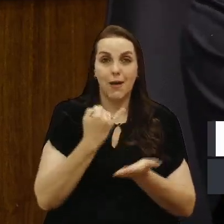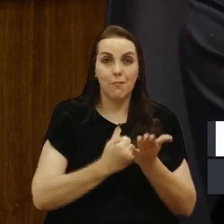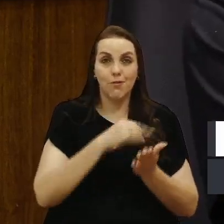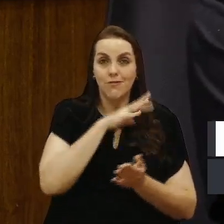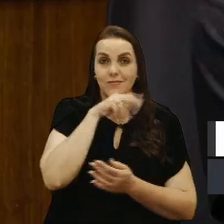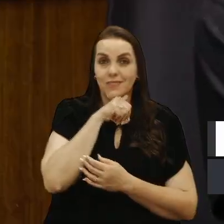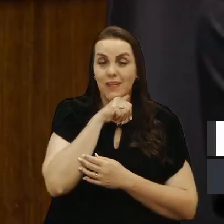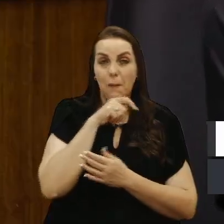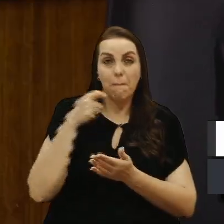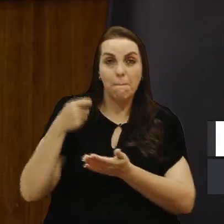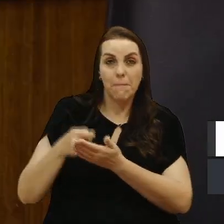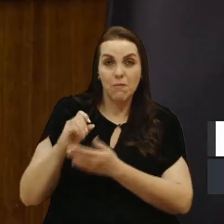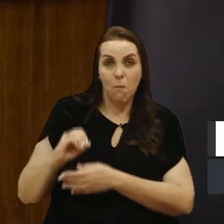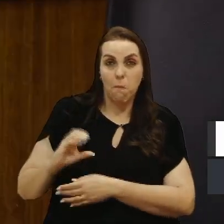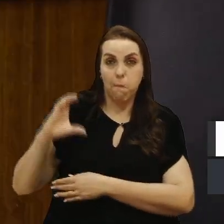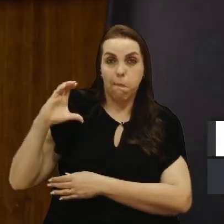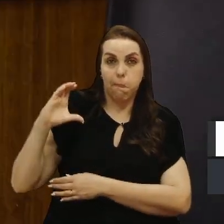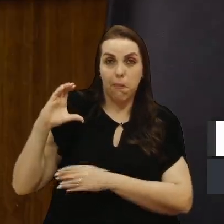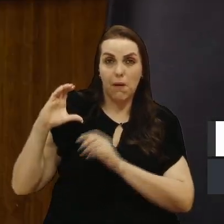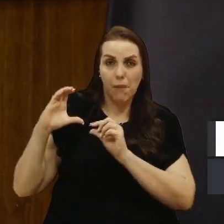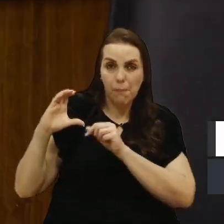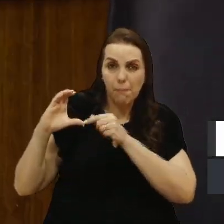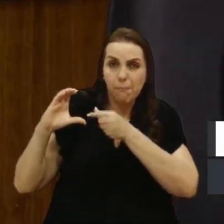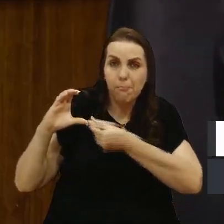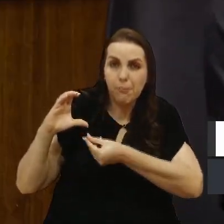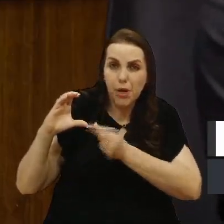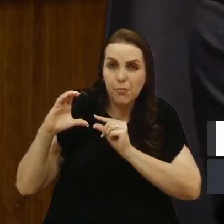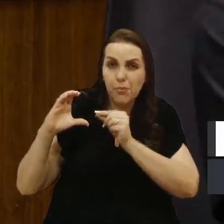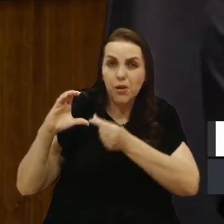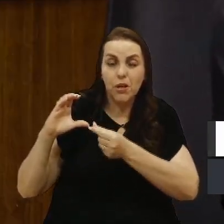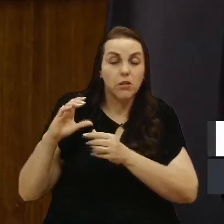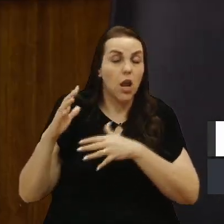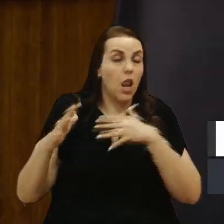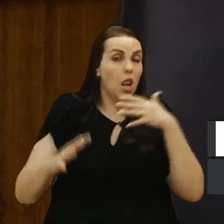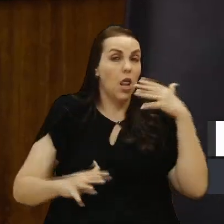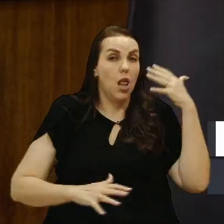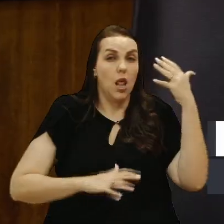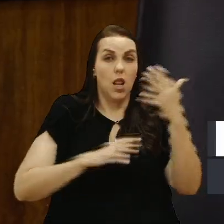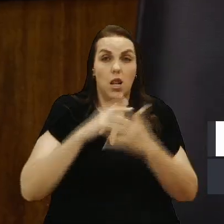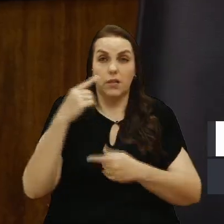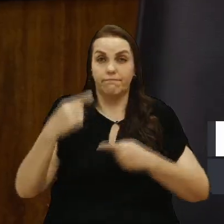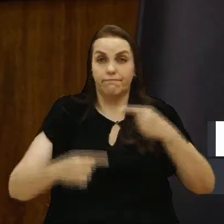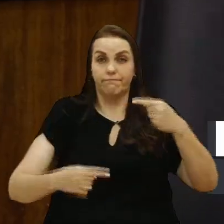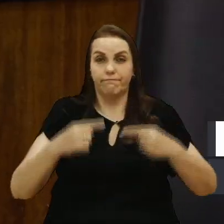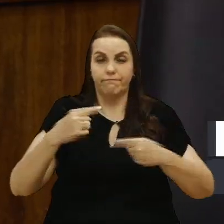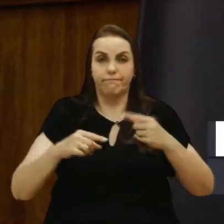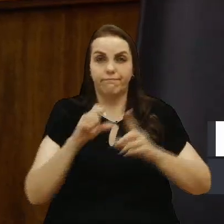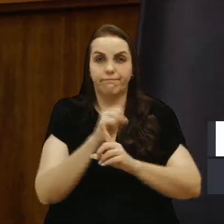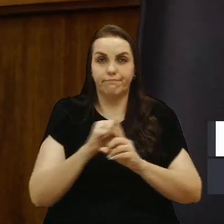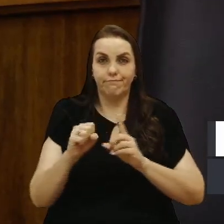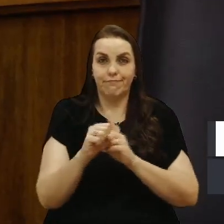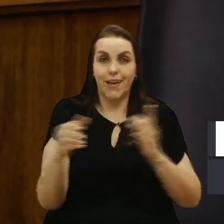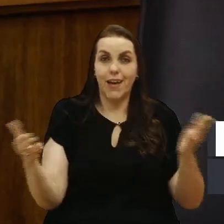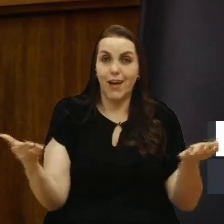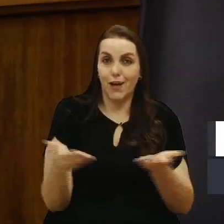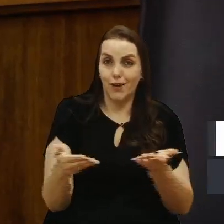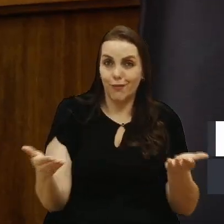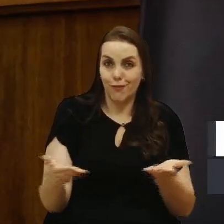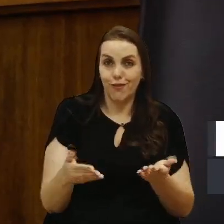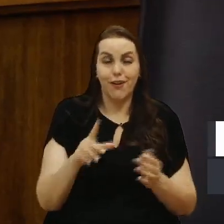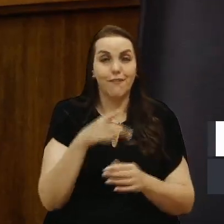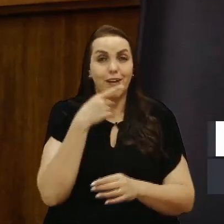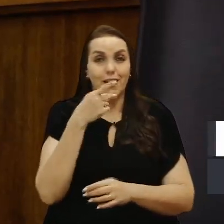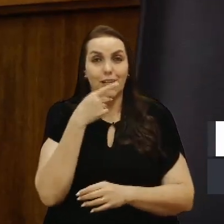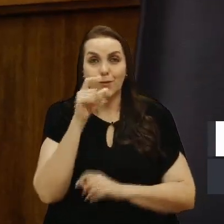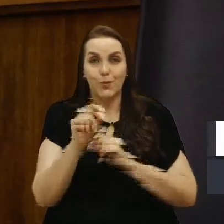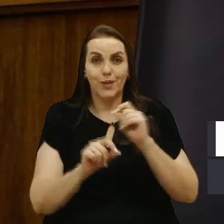recebe mais vai pagar um pouquinho mais, já gerou todo um debate na sociedade. Agora que nós estamos falando em reduzir